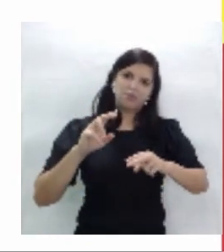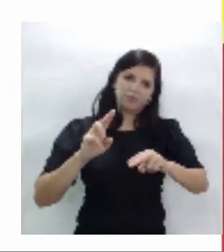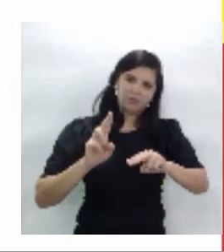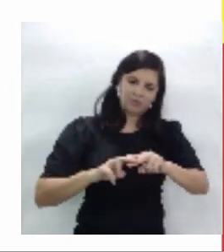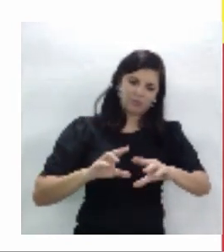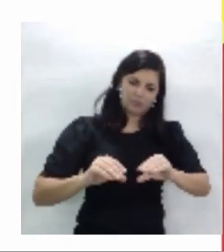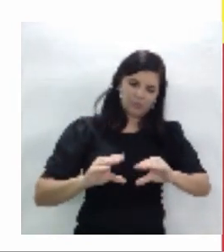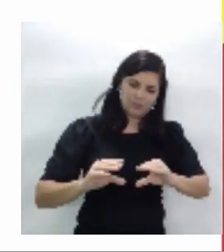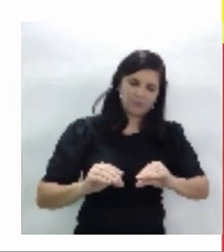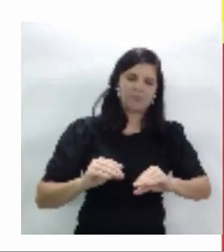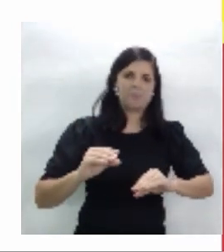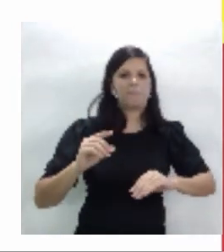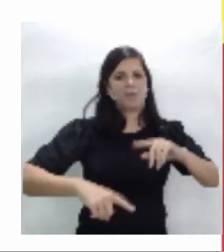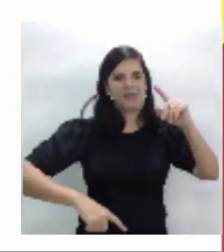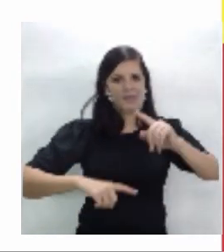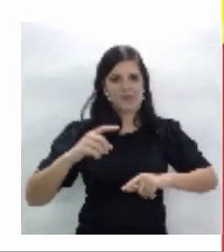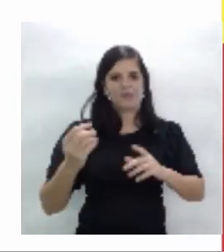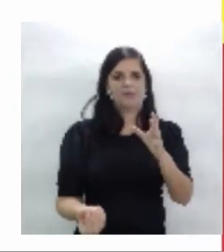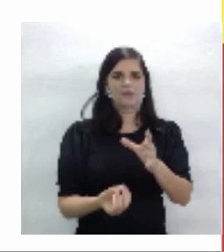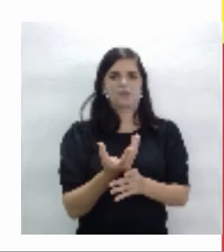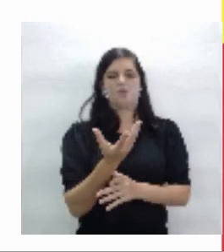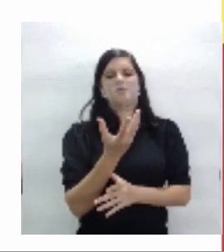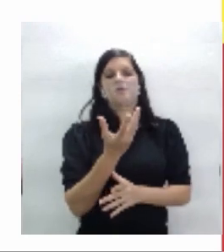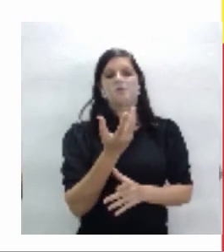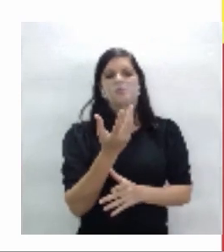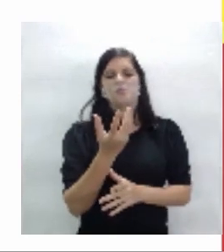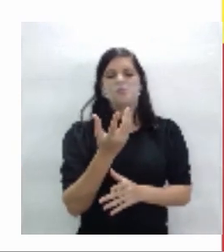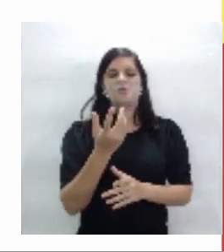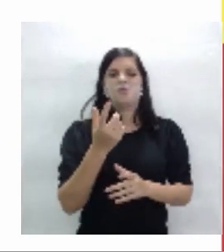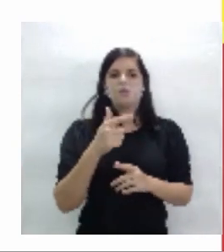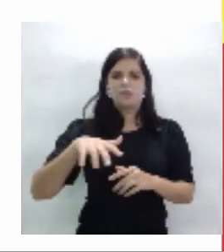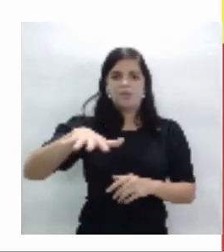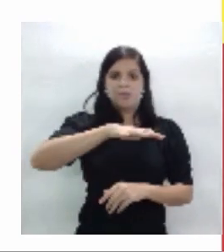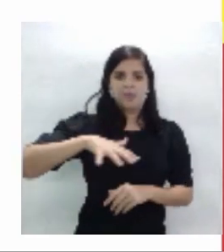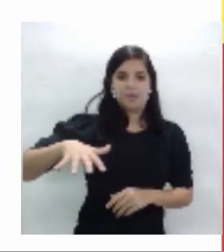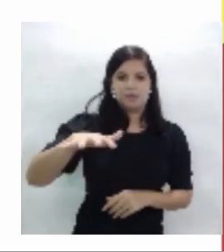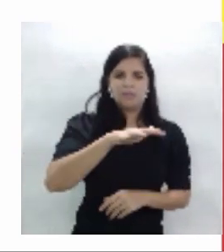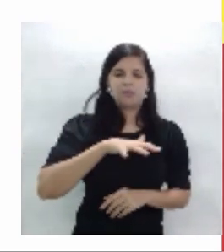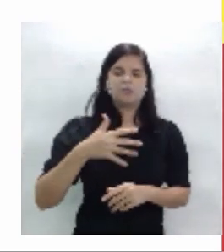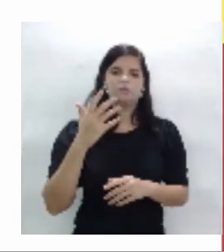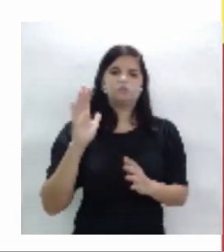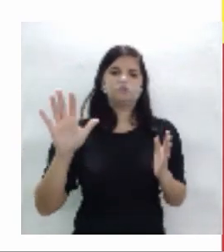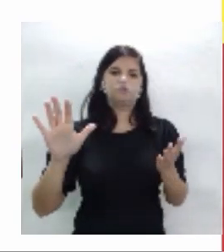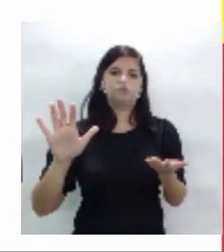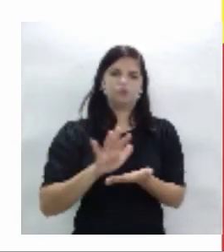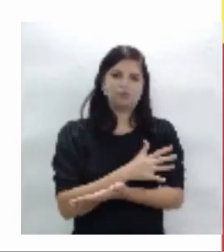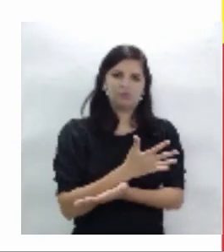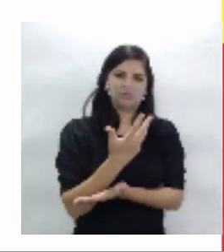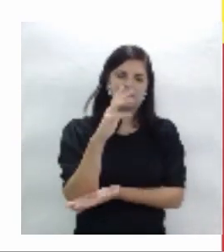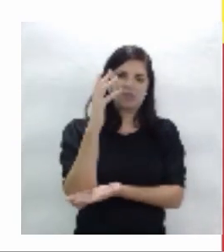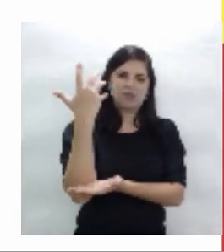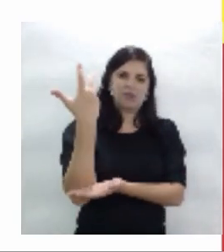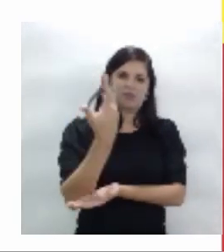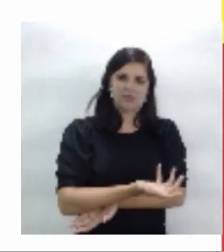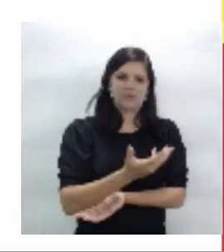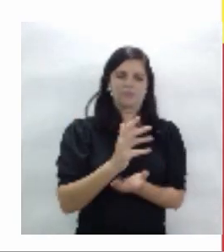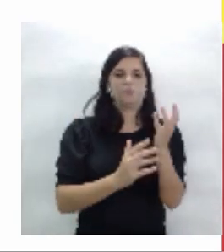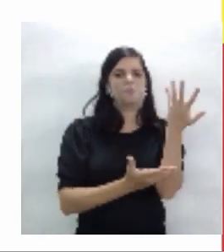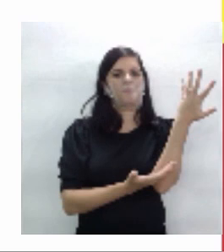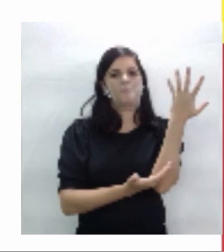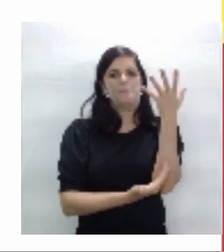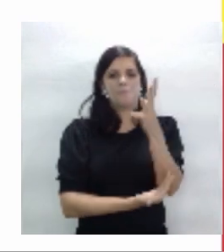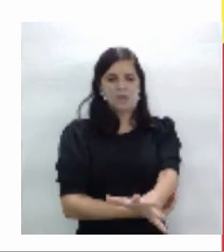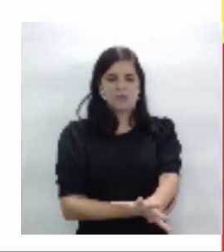e outros tipos de utensílios, ela faz com que as áreas sejam destruídas, as áreas de árvores,